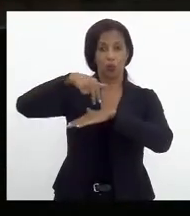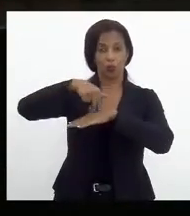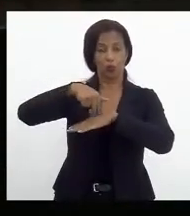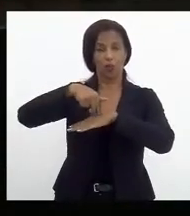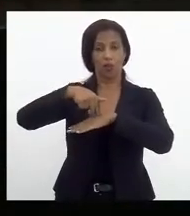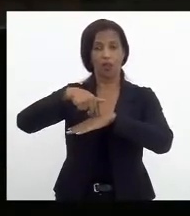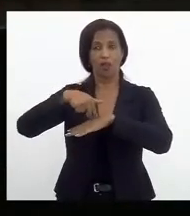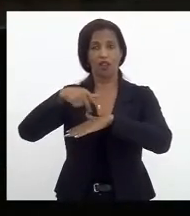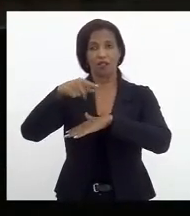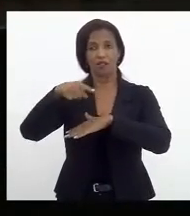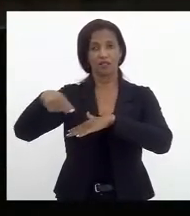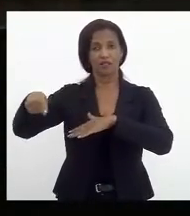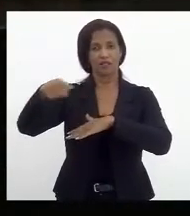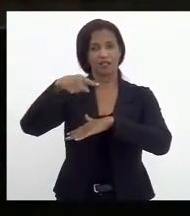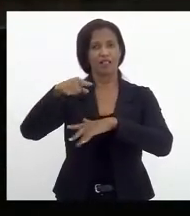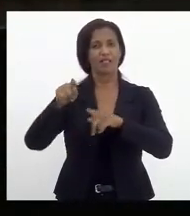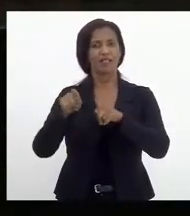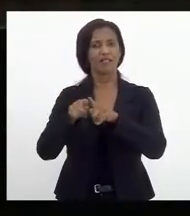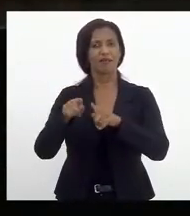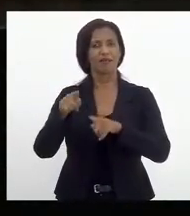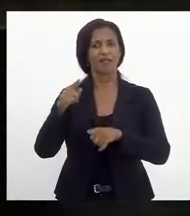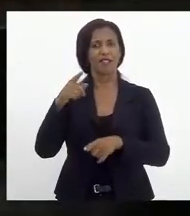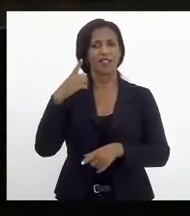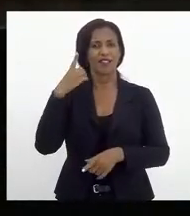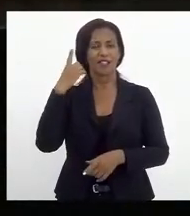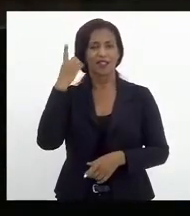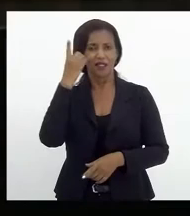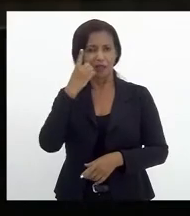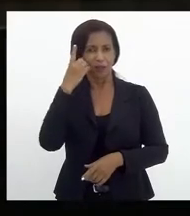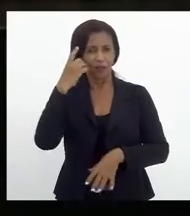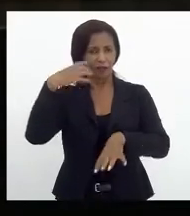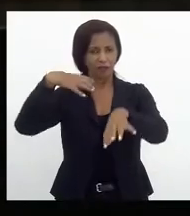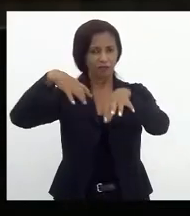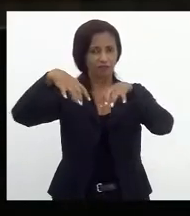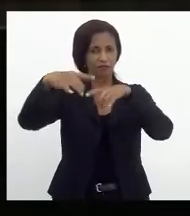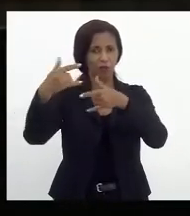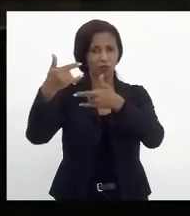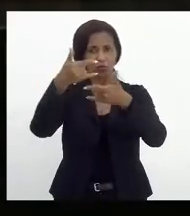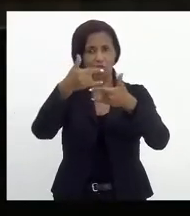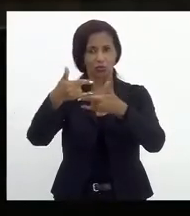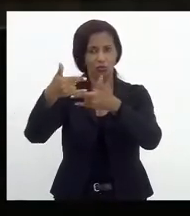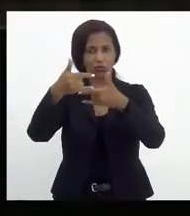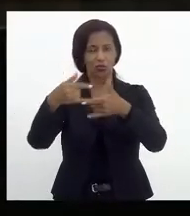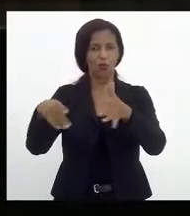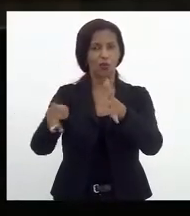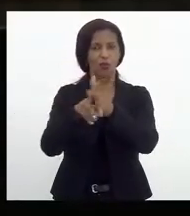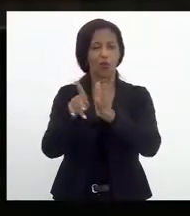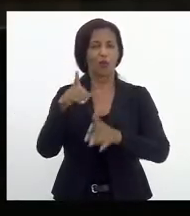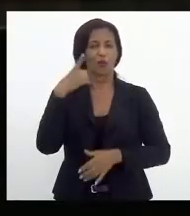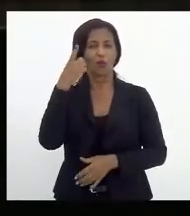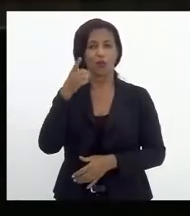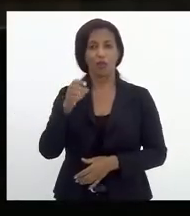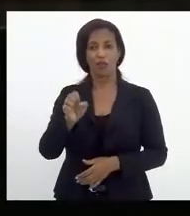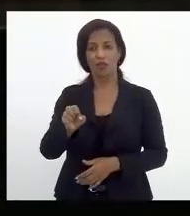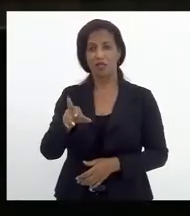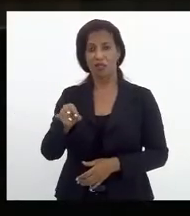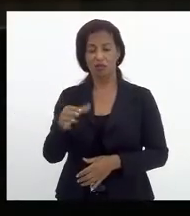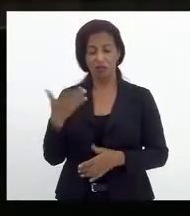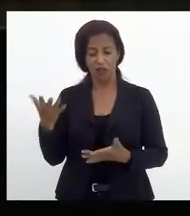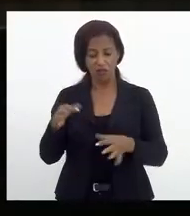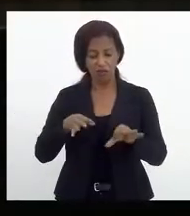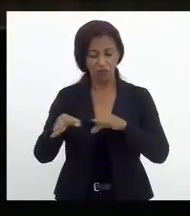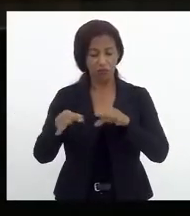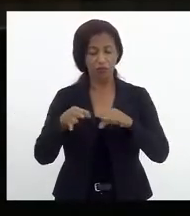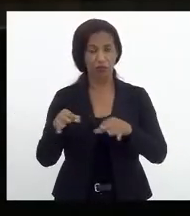estão remotamente, eu vi a Mônica Francisco, o próprio deputado Sérgio Fernandes. Eu acho que o projeto do